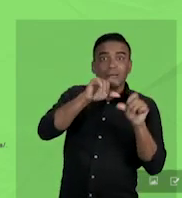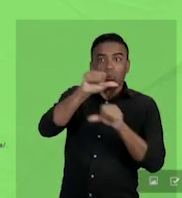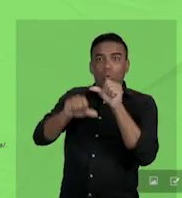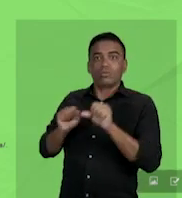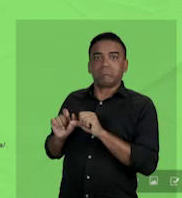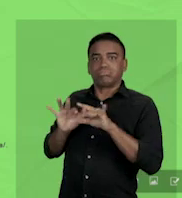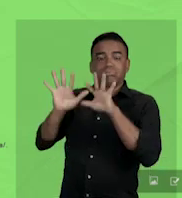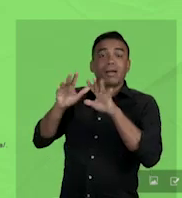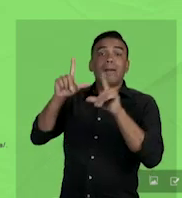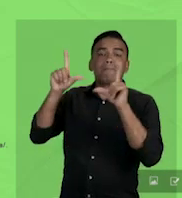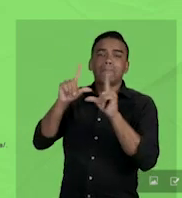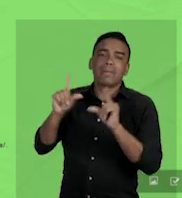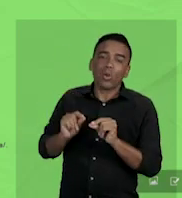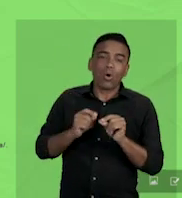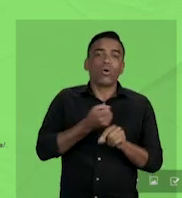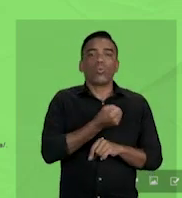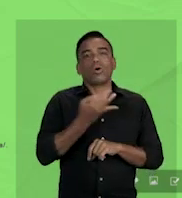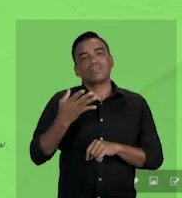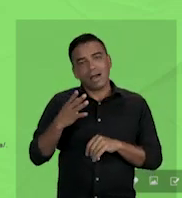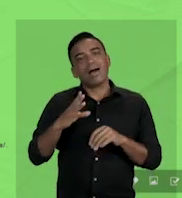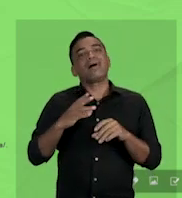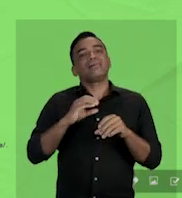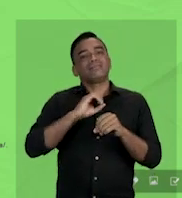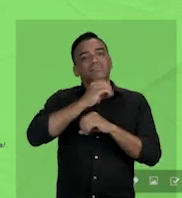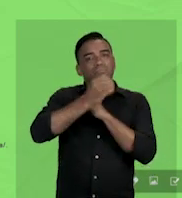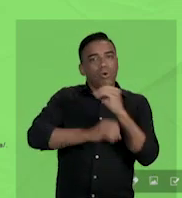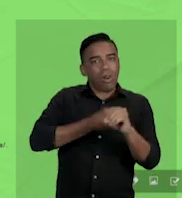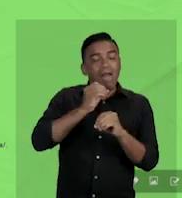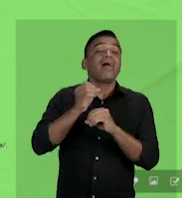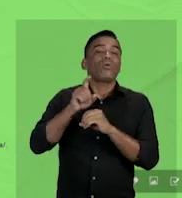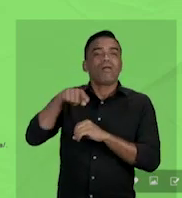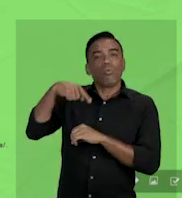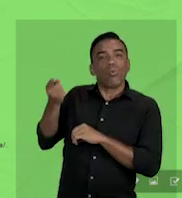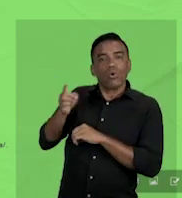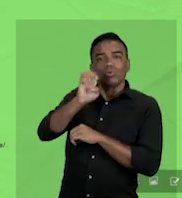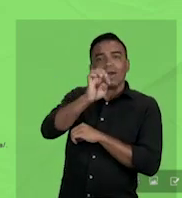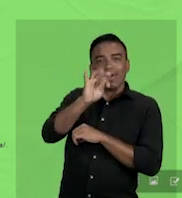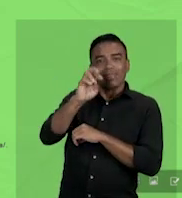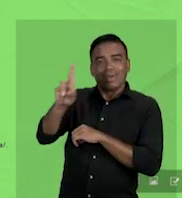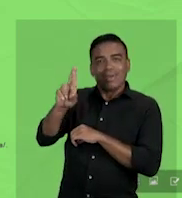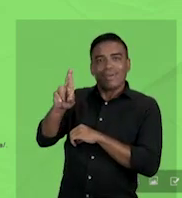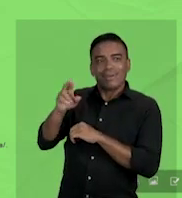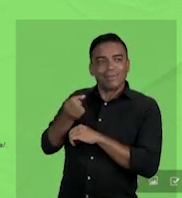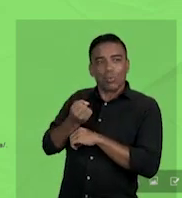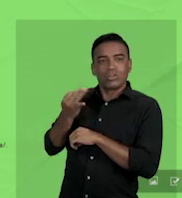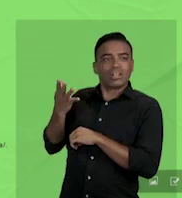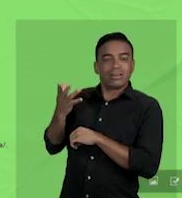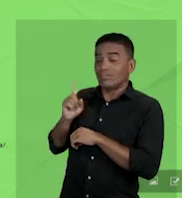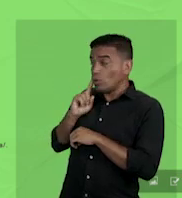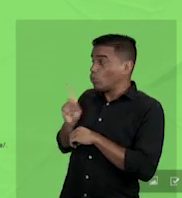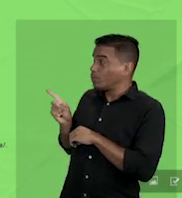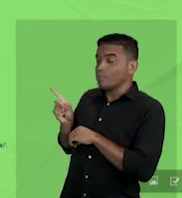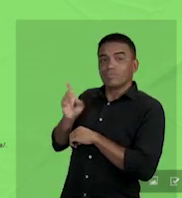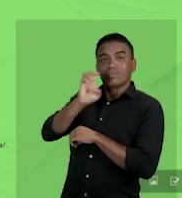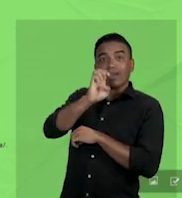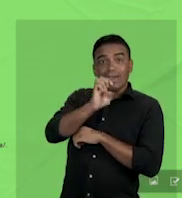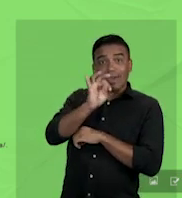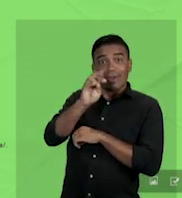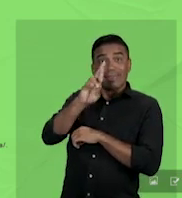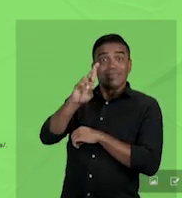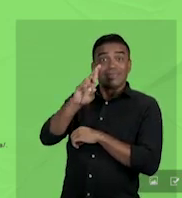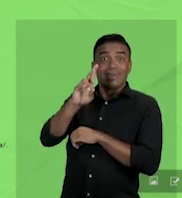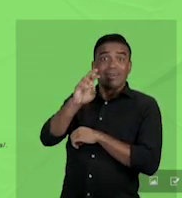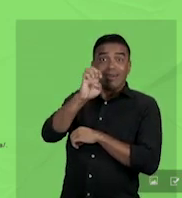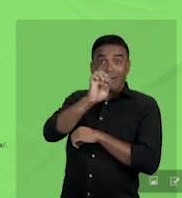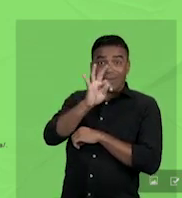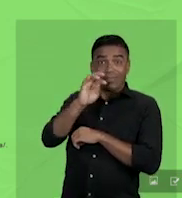que a quantidade de moléculas que passaram para o estado de vapor do éter. Isso significa que o éter ele é mais volátil, ou